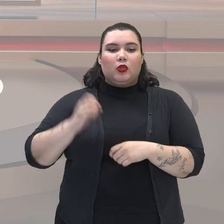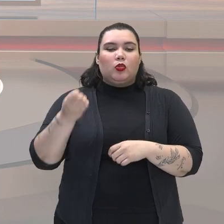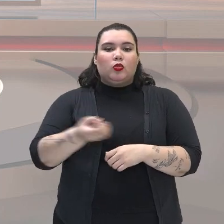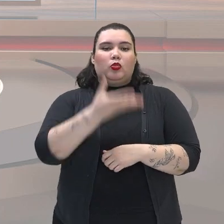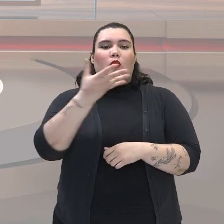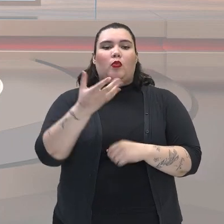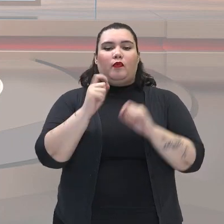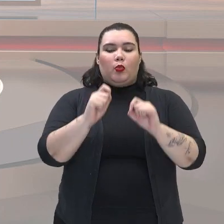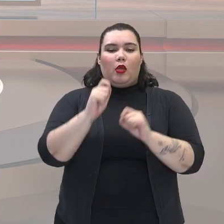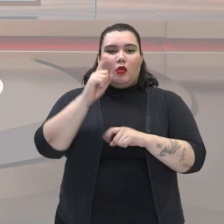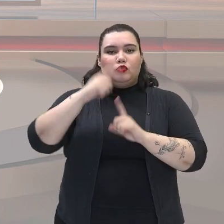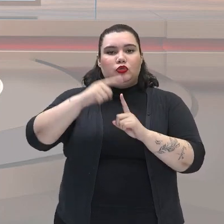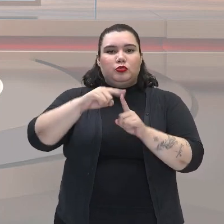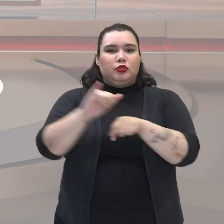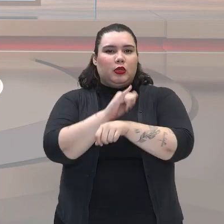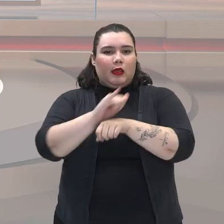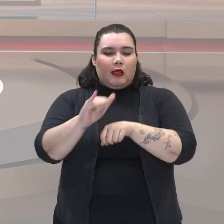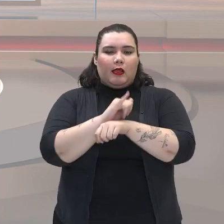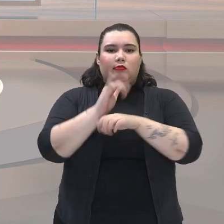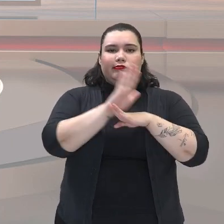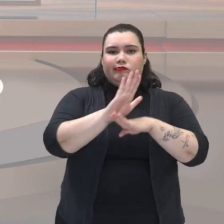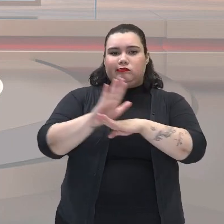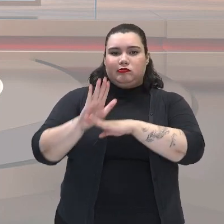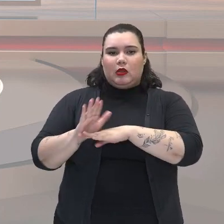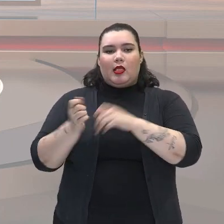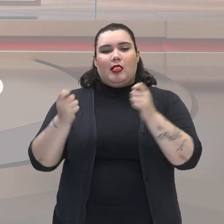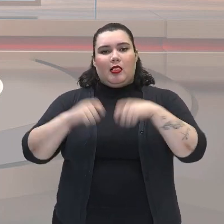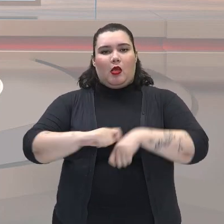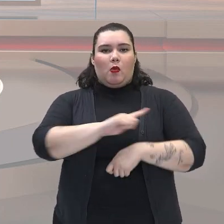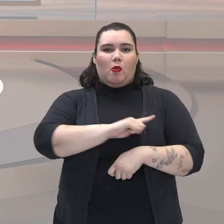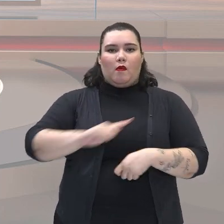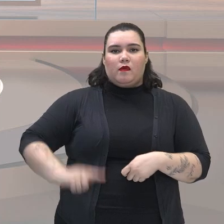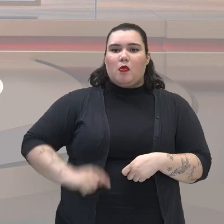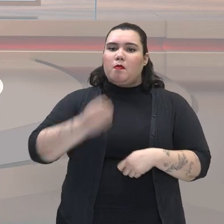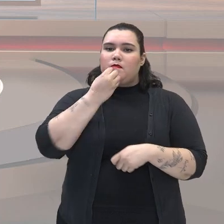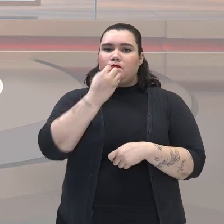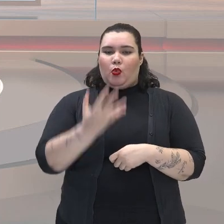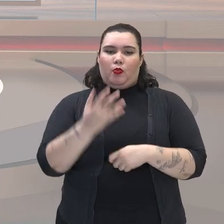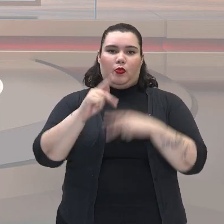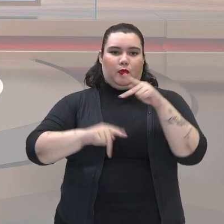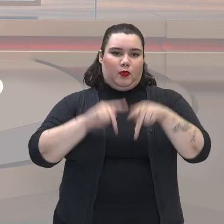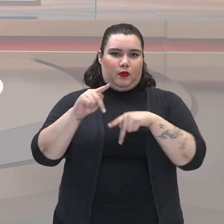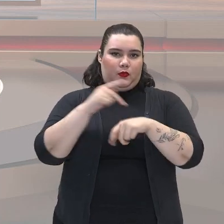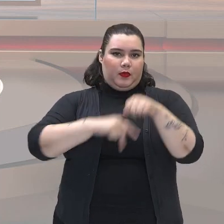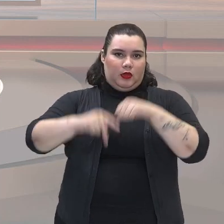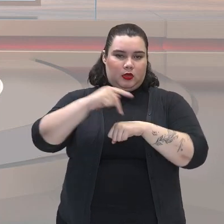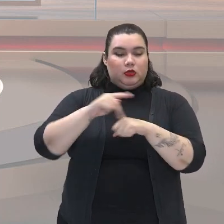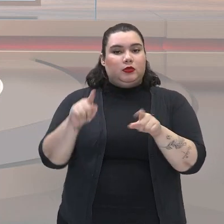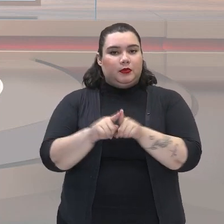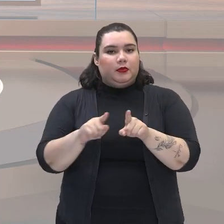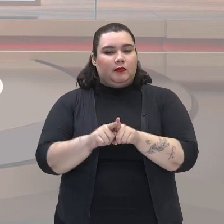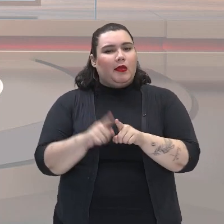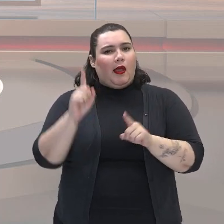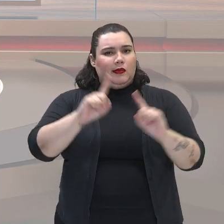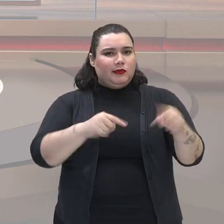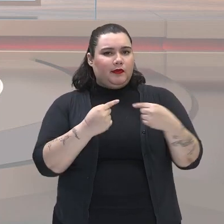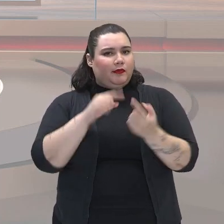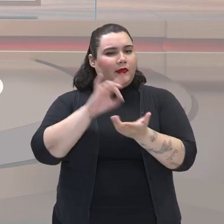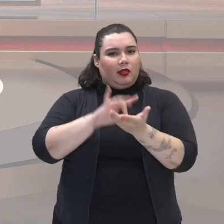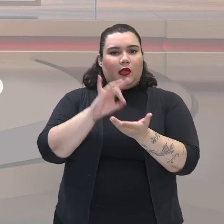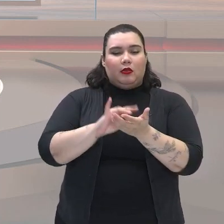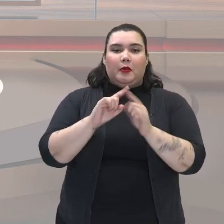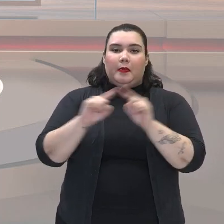estrutura governamental que garanta um governo adequado para essas nações. Claro que vai ser um desafio, mas que essas